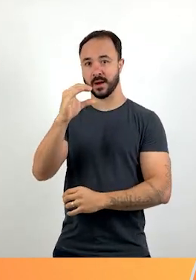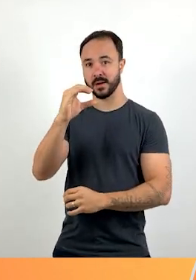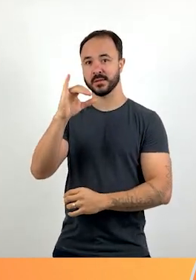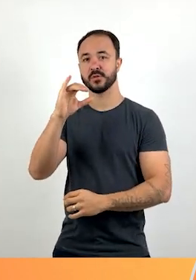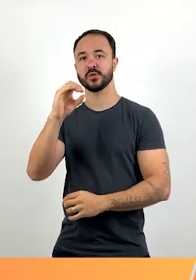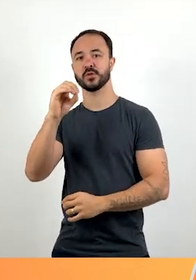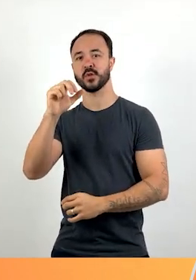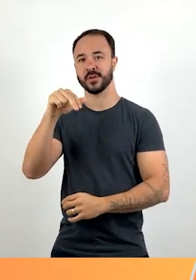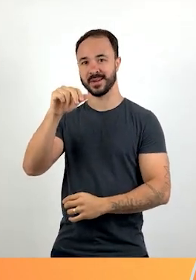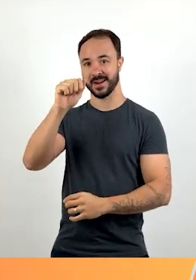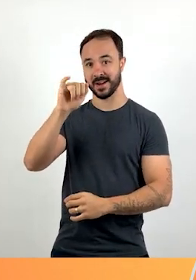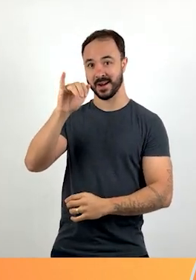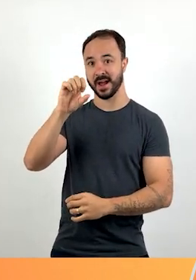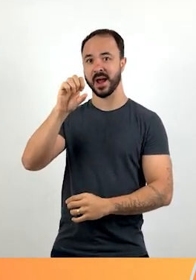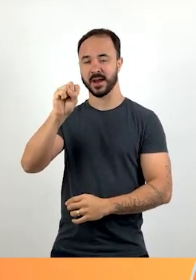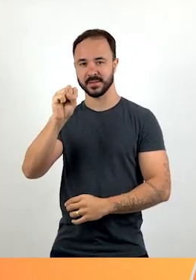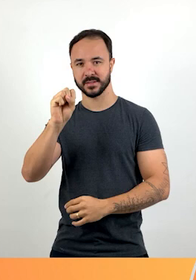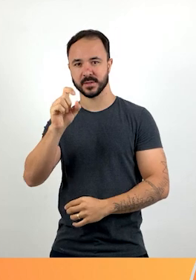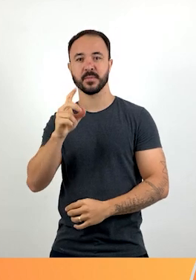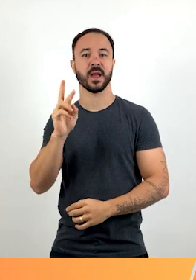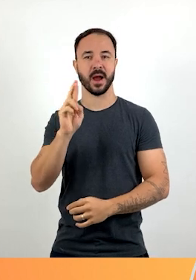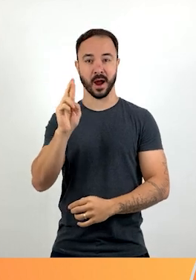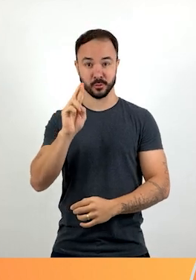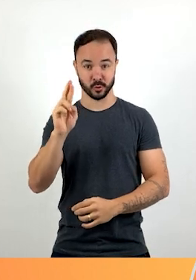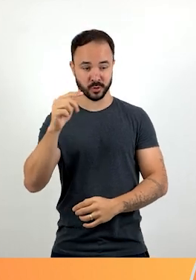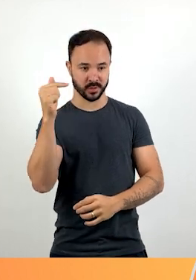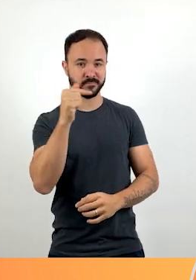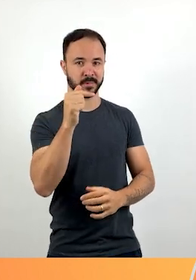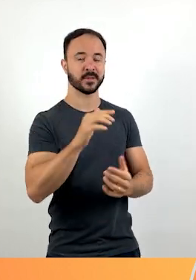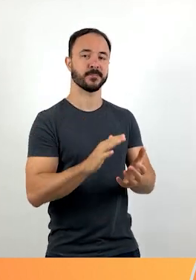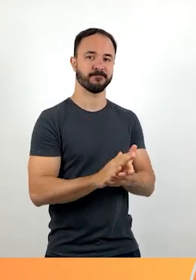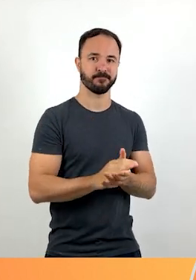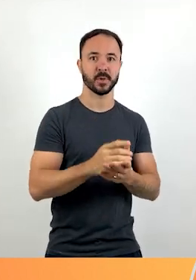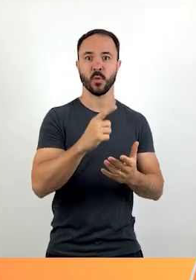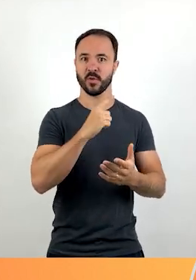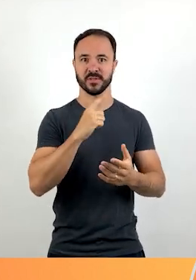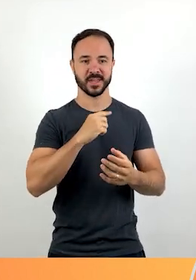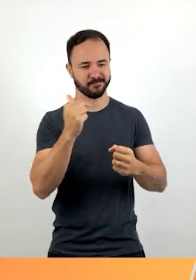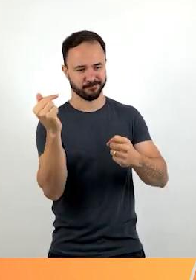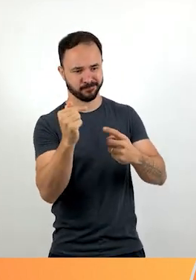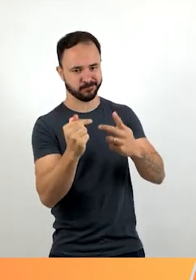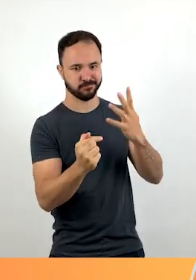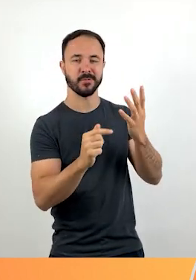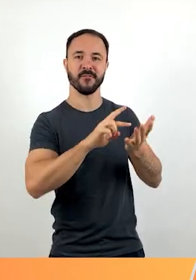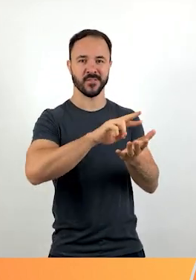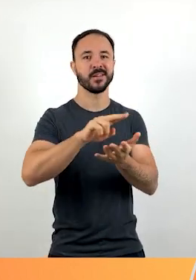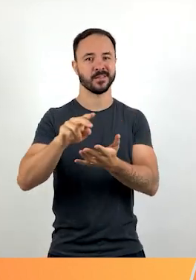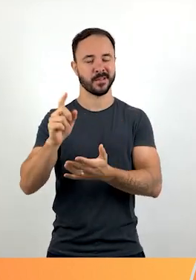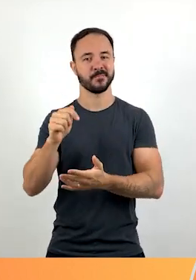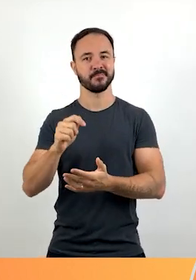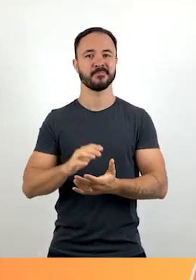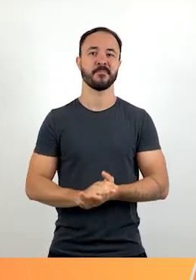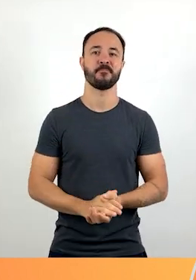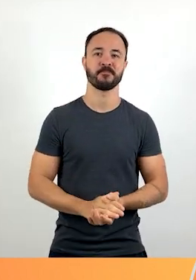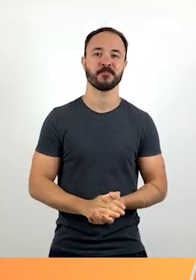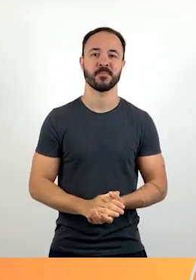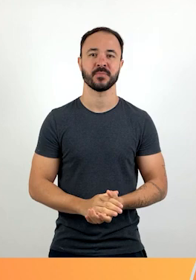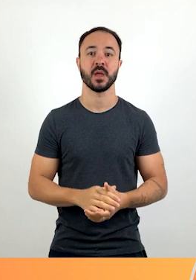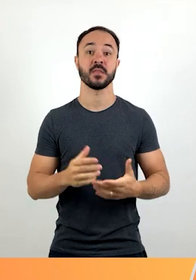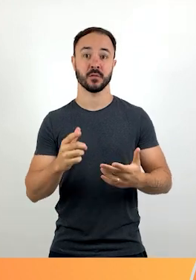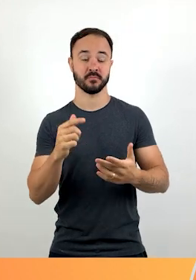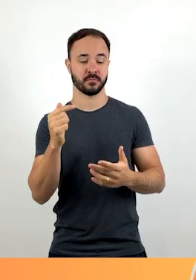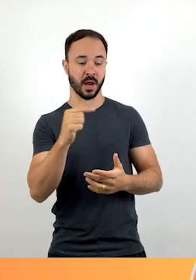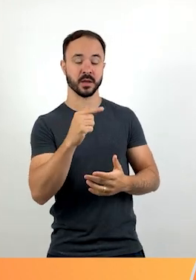números racionais vai ter muita fração e muito número decimal. Como, por exemplo, aqui, vamos trabalhar adição e